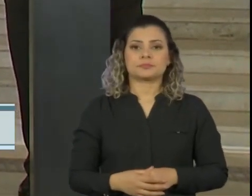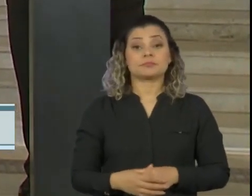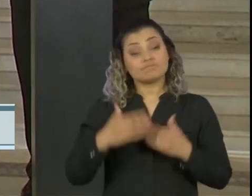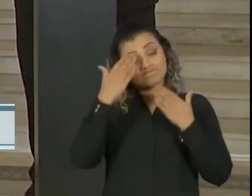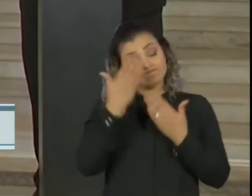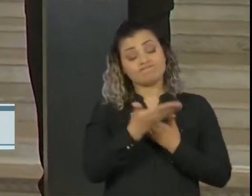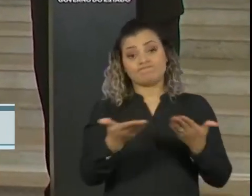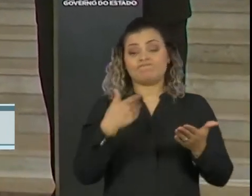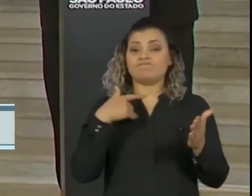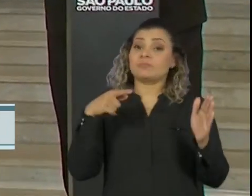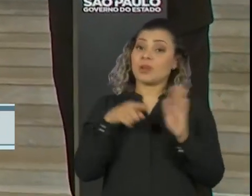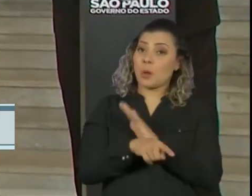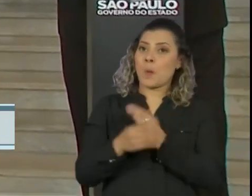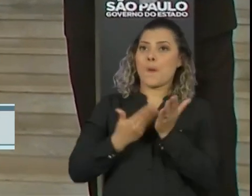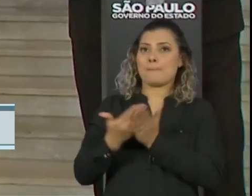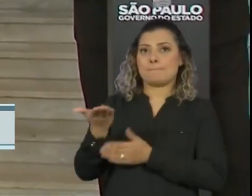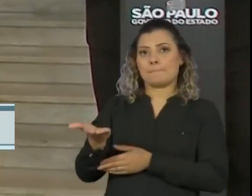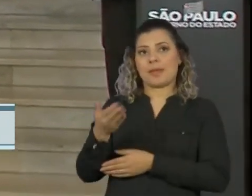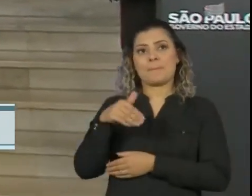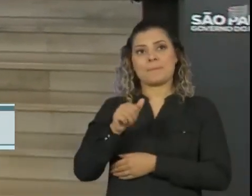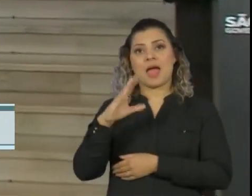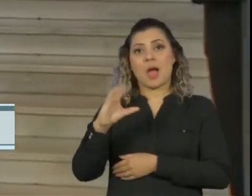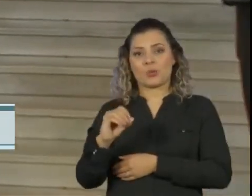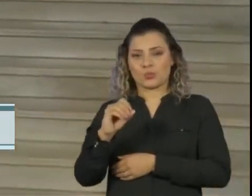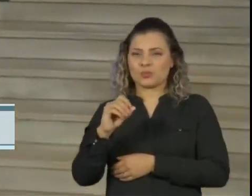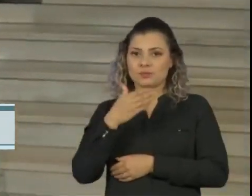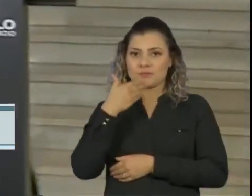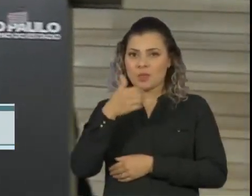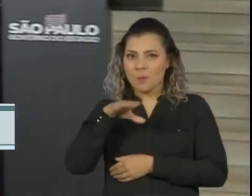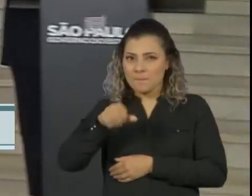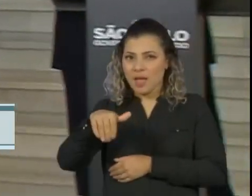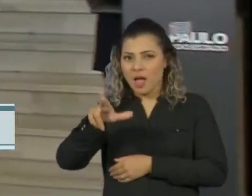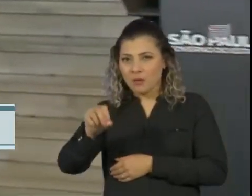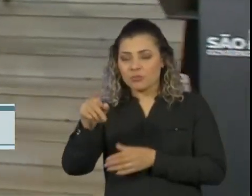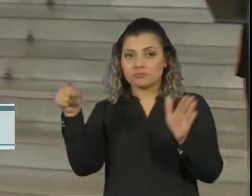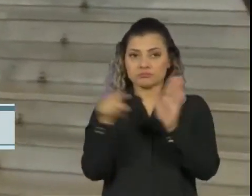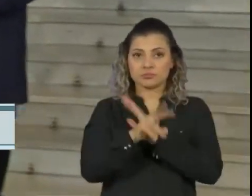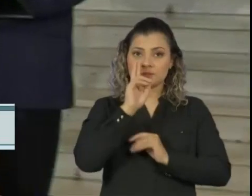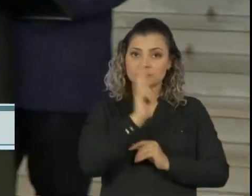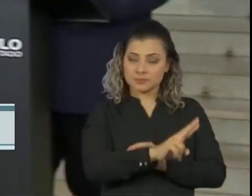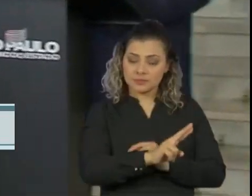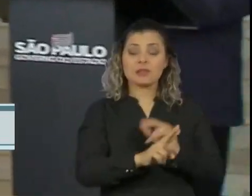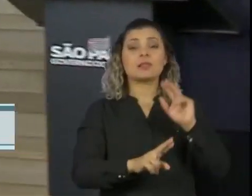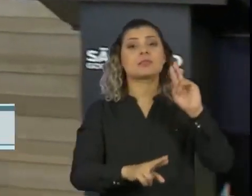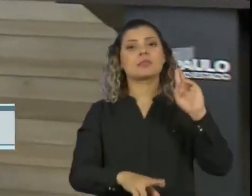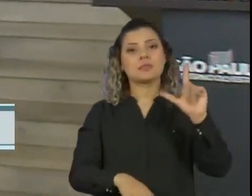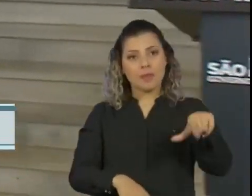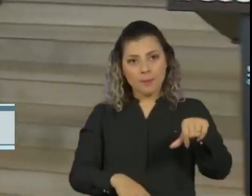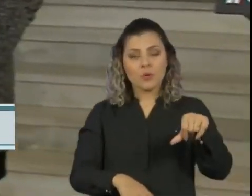Obrigado. Eu vou começar pelo Vignoli, então. Marco Vignoli, vamos à sua resposta ao Fábio Diamante. Na sequência,